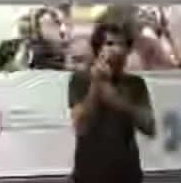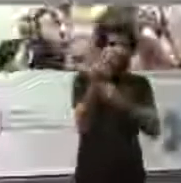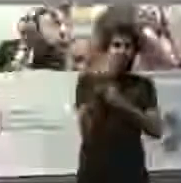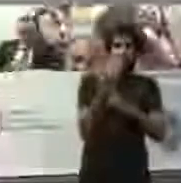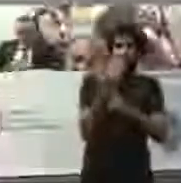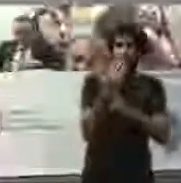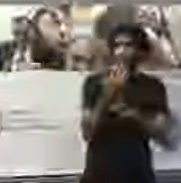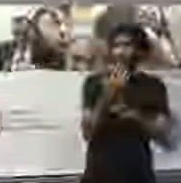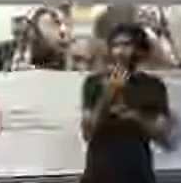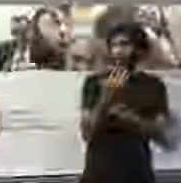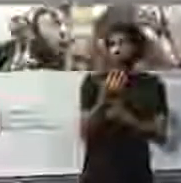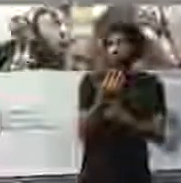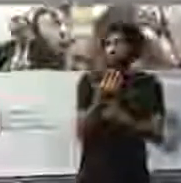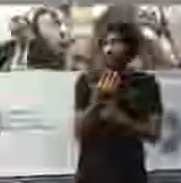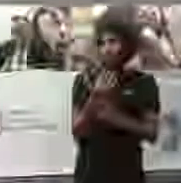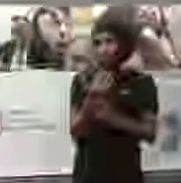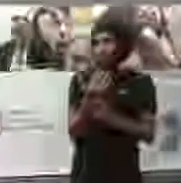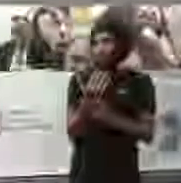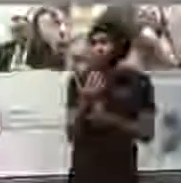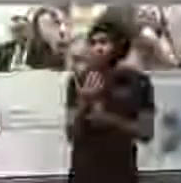esse tipo de